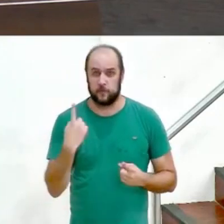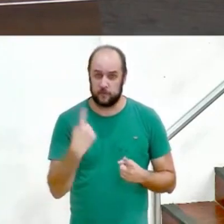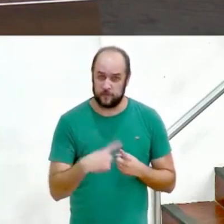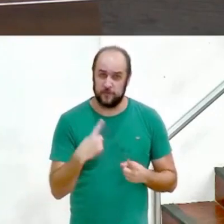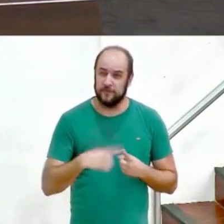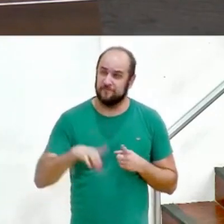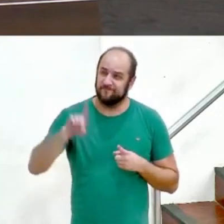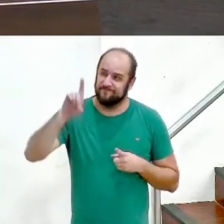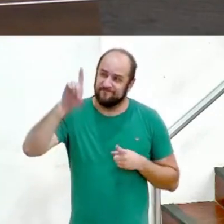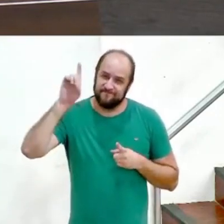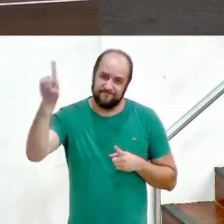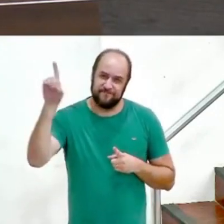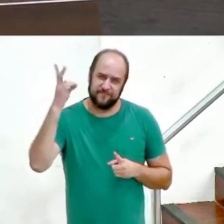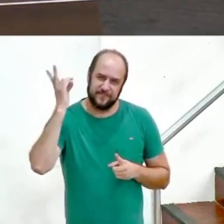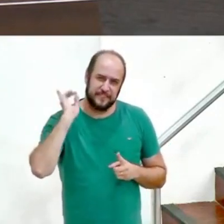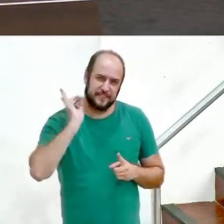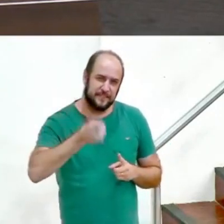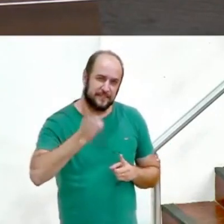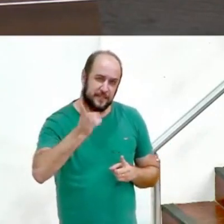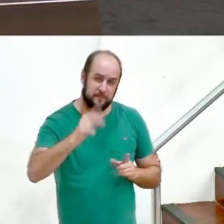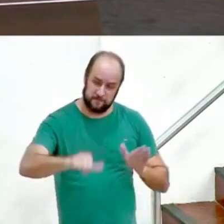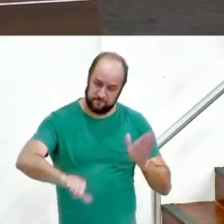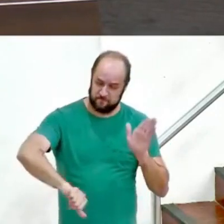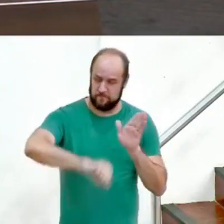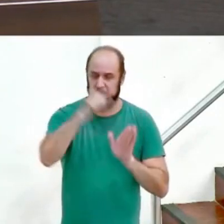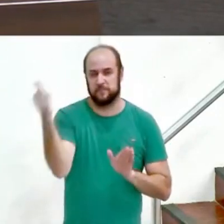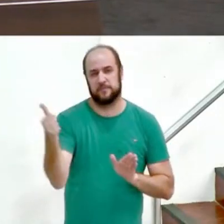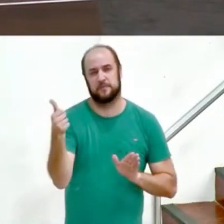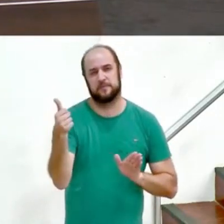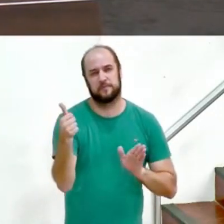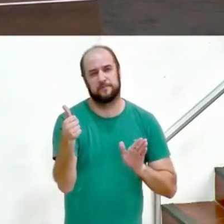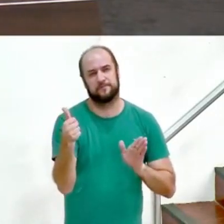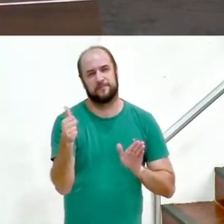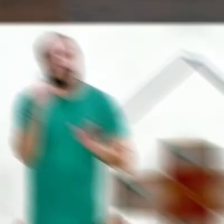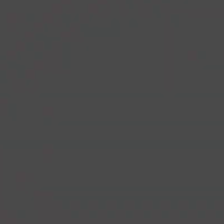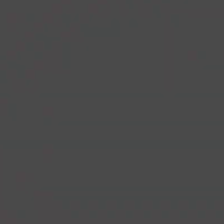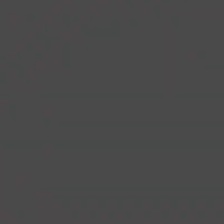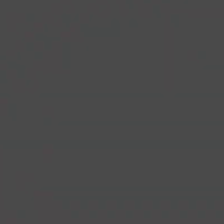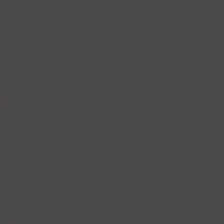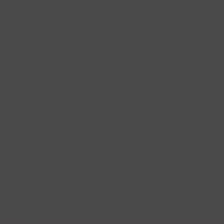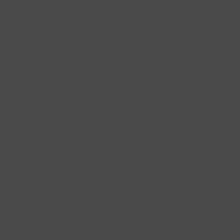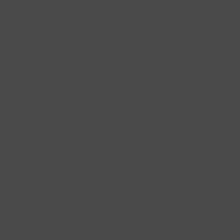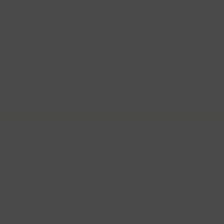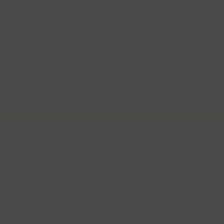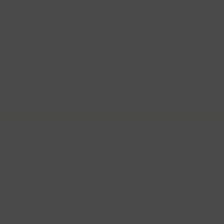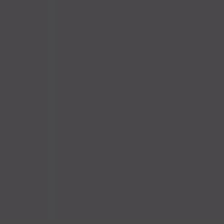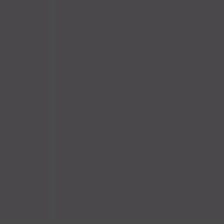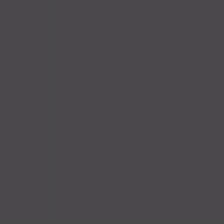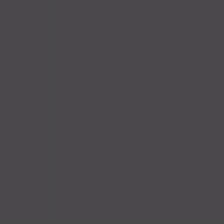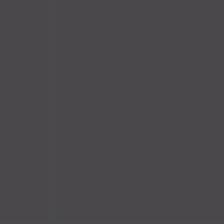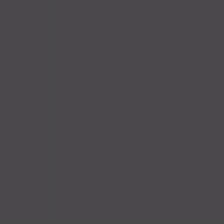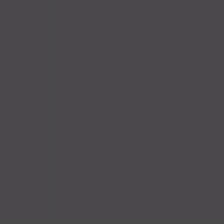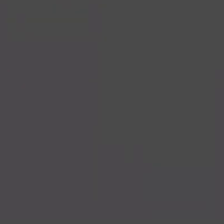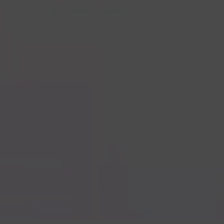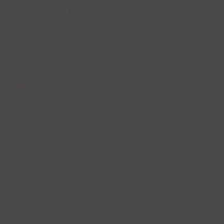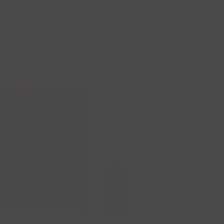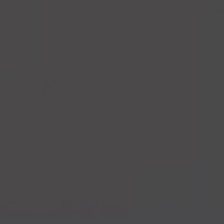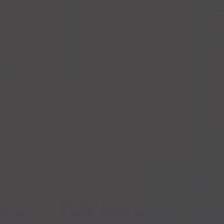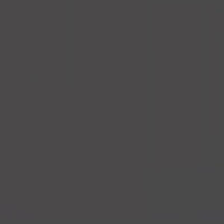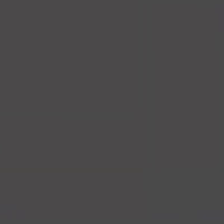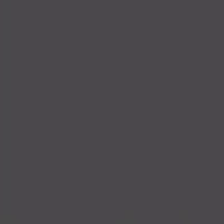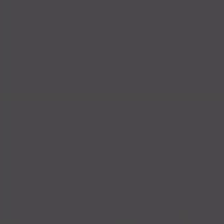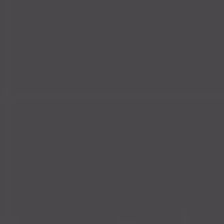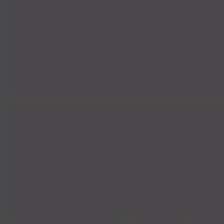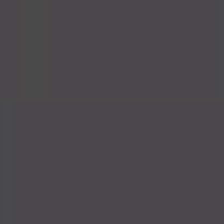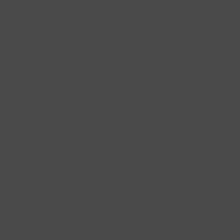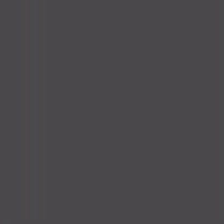estar sempre em primeiro lugar. Que Deus nos abençoe. Muito obrigado por nos acompanhar até o final desse